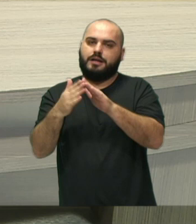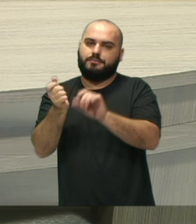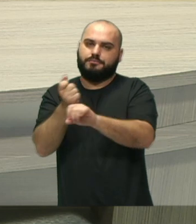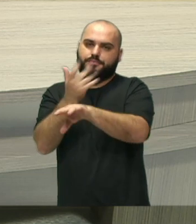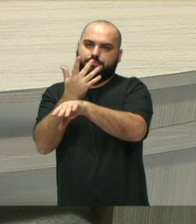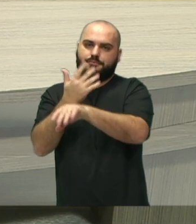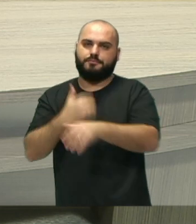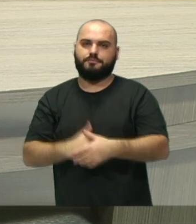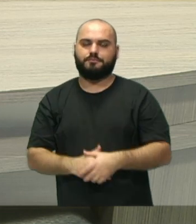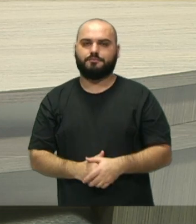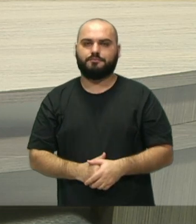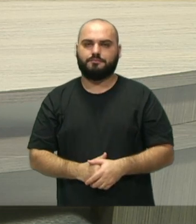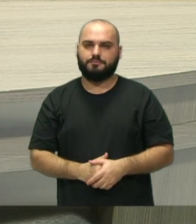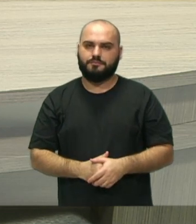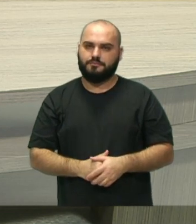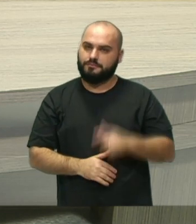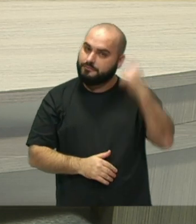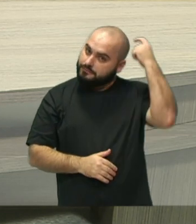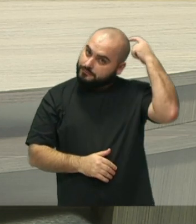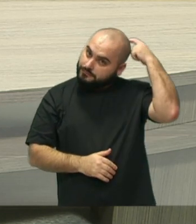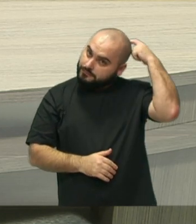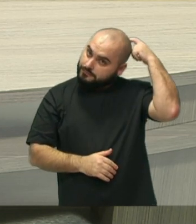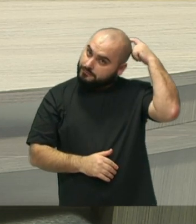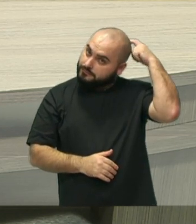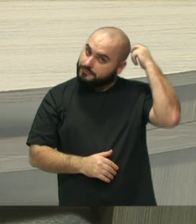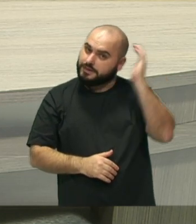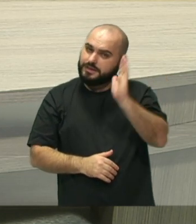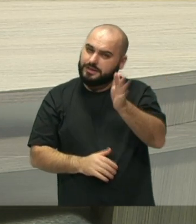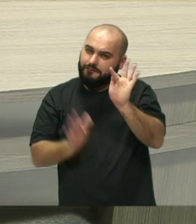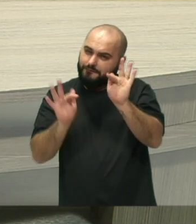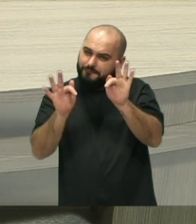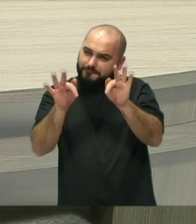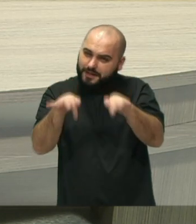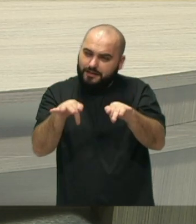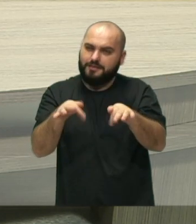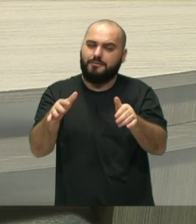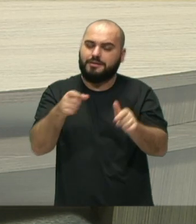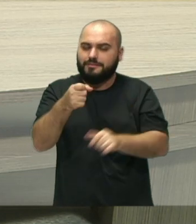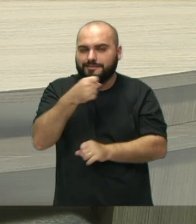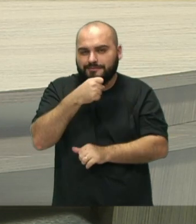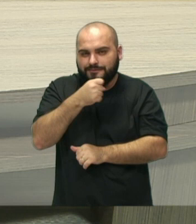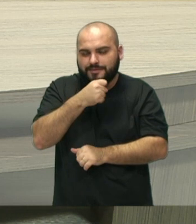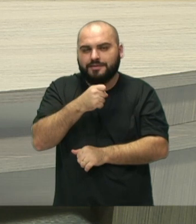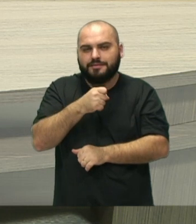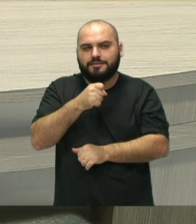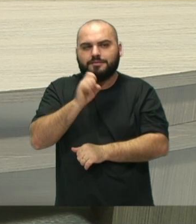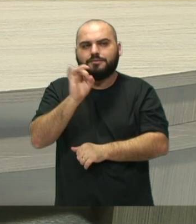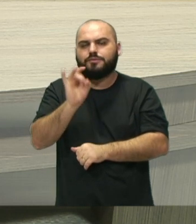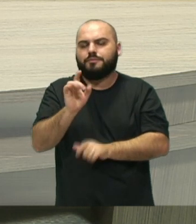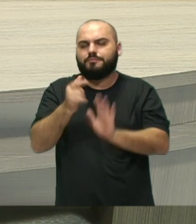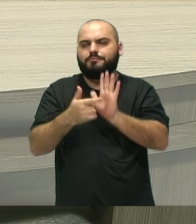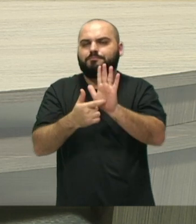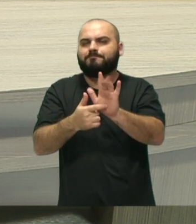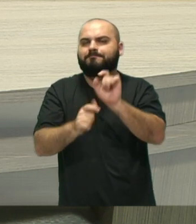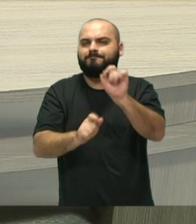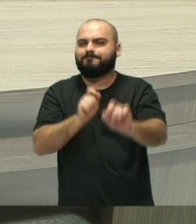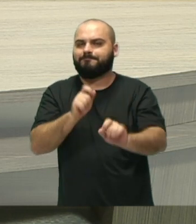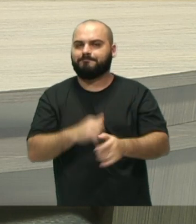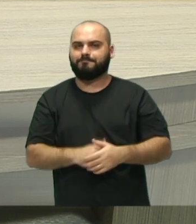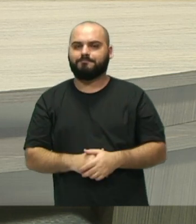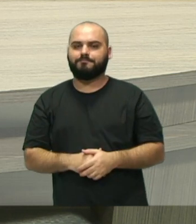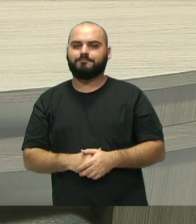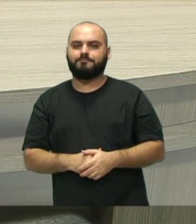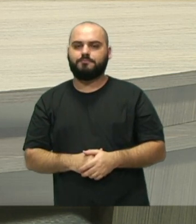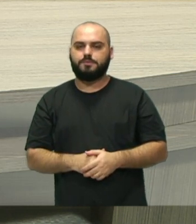tem. Só reforçando agora que nós estamos já aqui no finalzinho da nossa entrevista, é preciso,